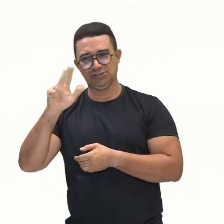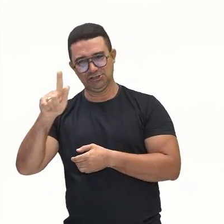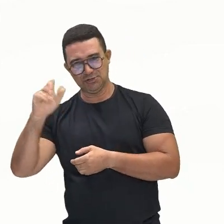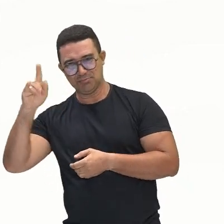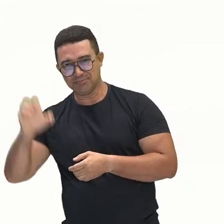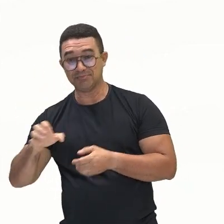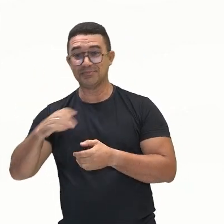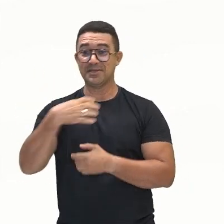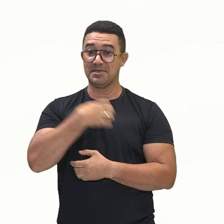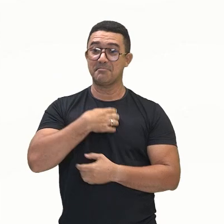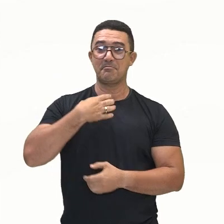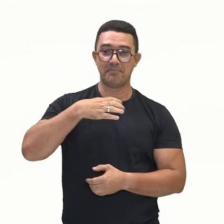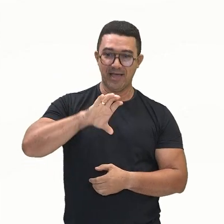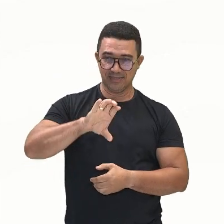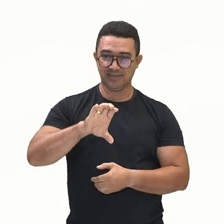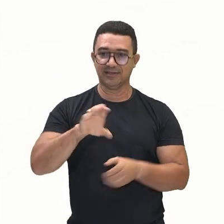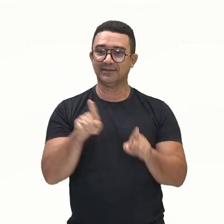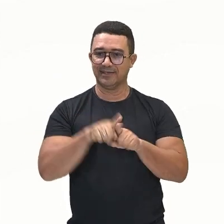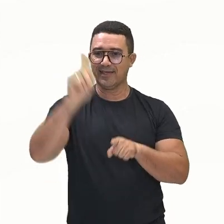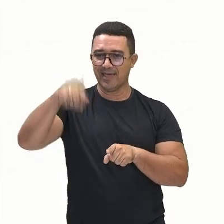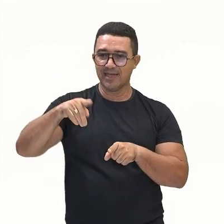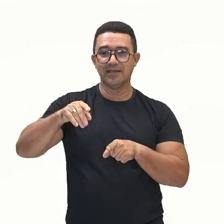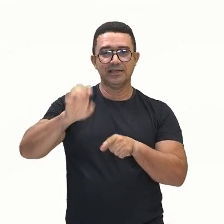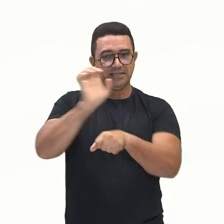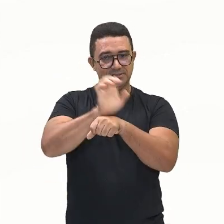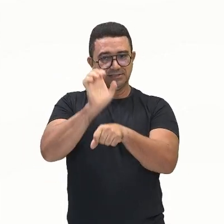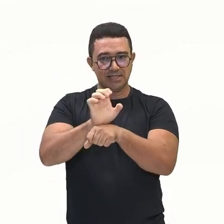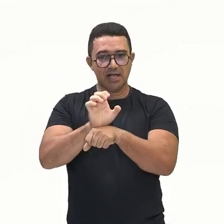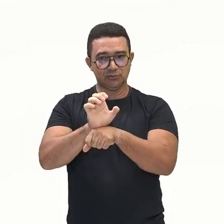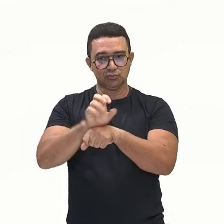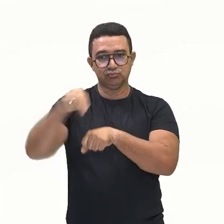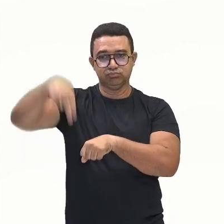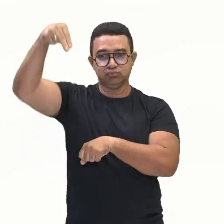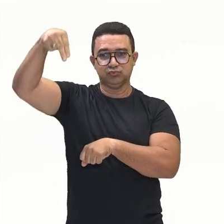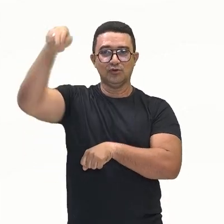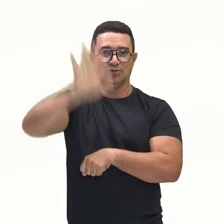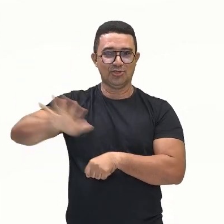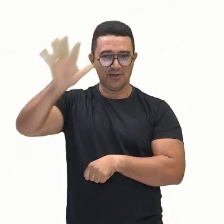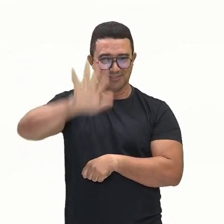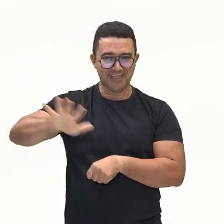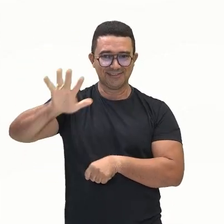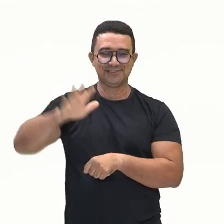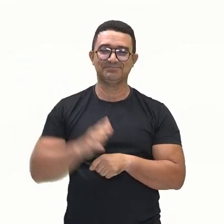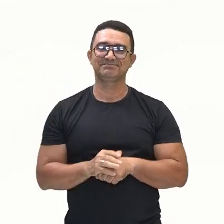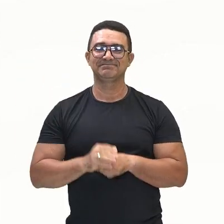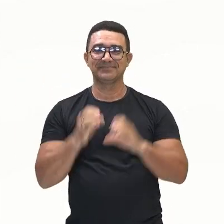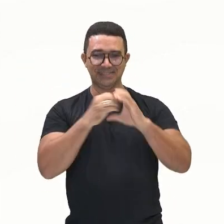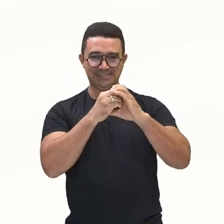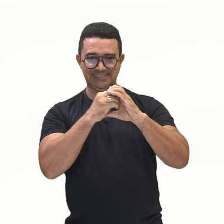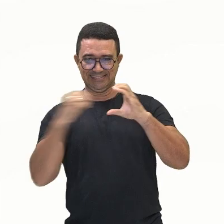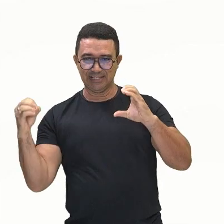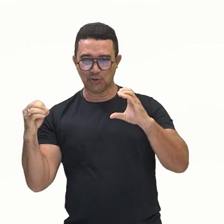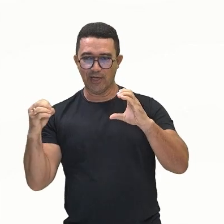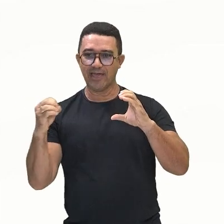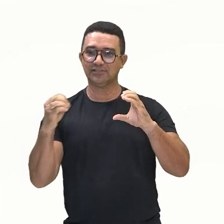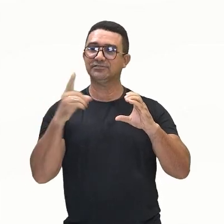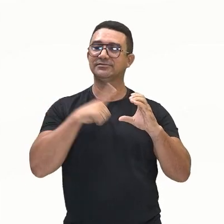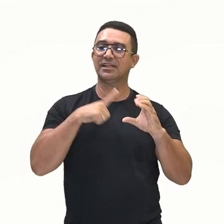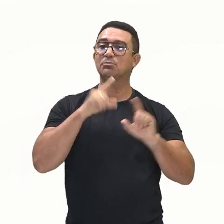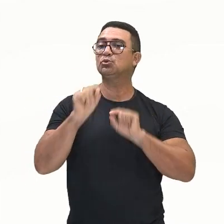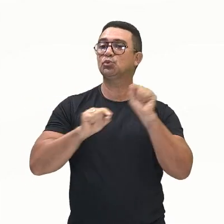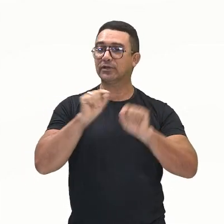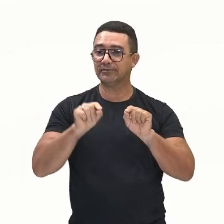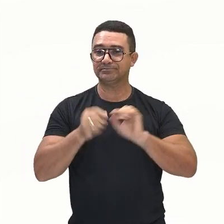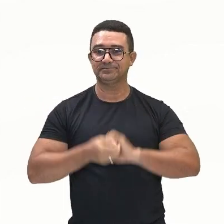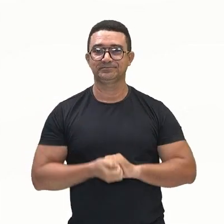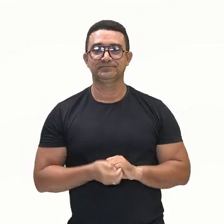que vão compor os estados da região Nordeste. No centro-oeste, nessa região do Brasil central, a